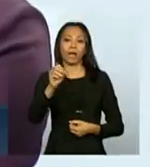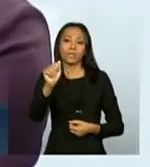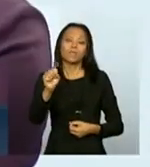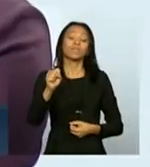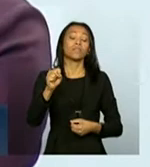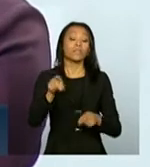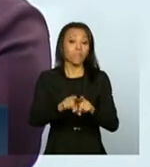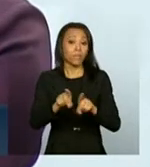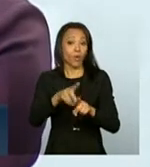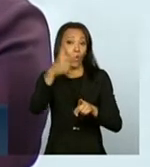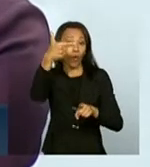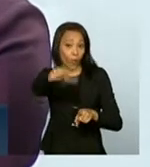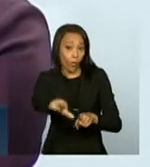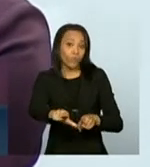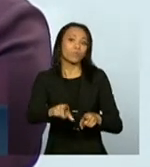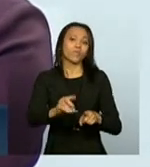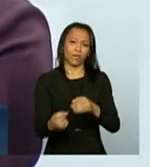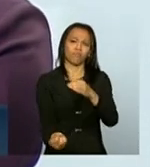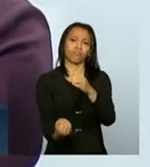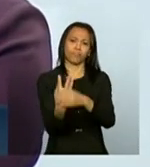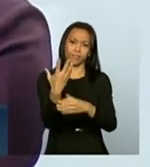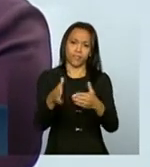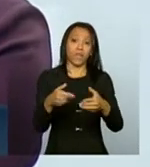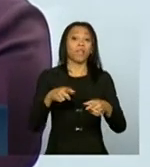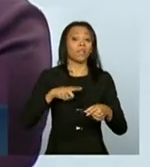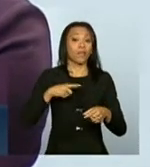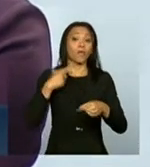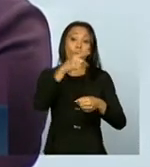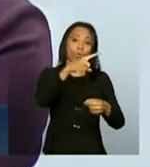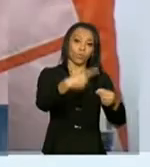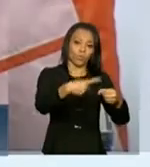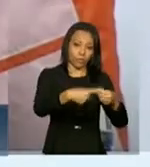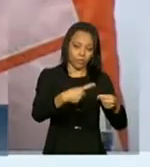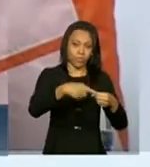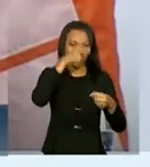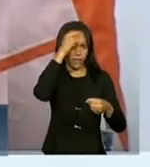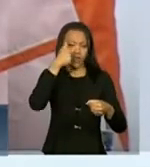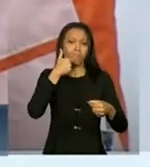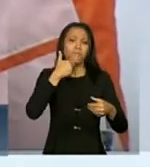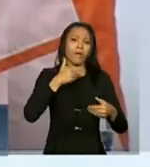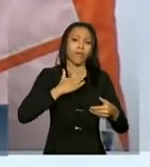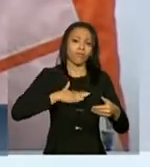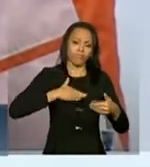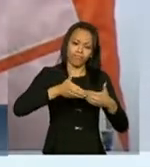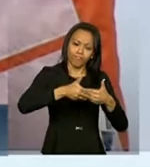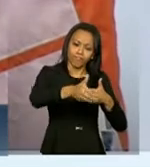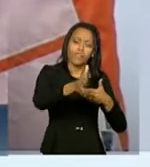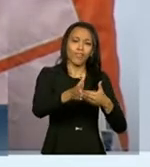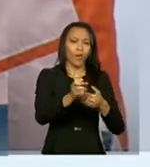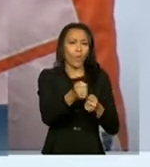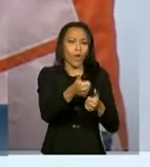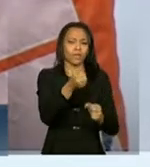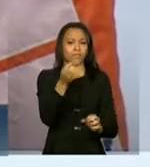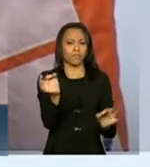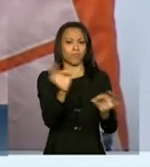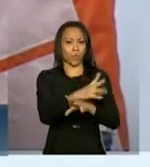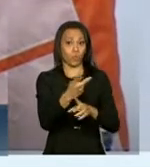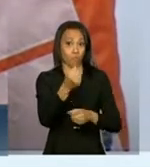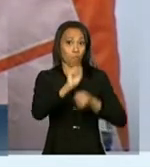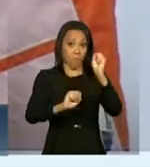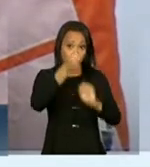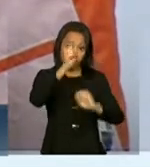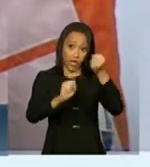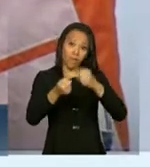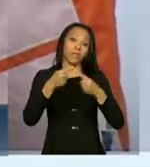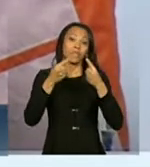Thyssen, que vai se instalar em Poços de Caldas. Está aqui o prefeito de Pouso Alegre, em breve vamos instalar lá, já está quase concluída uma grande fábrica chinesa